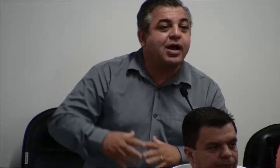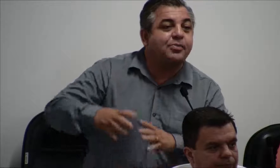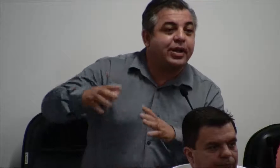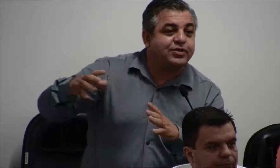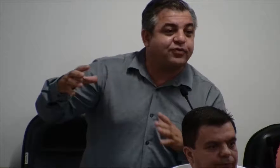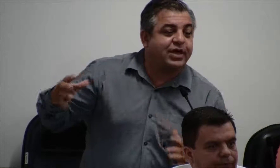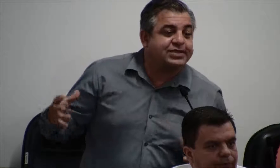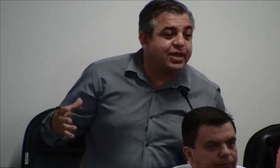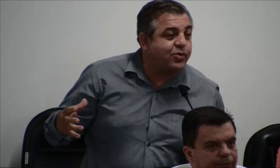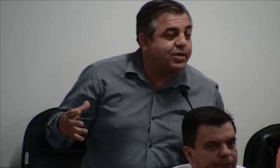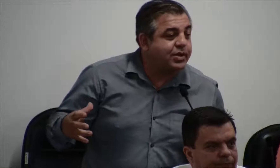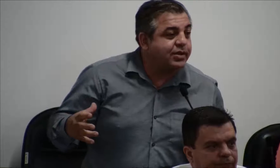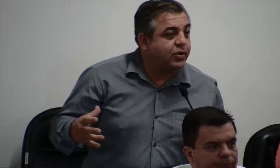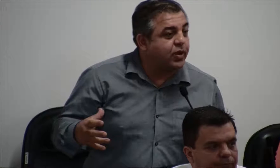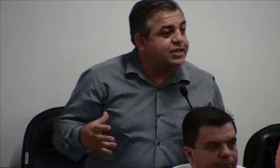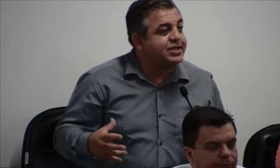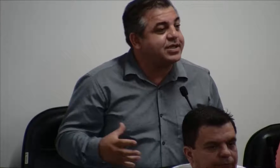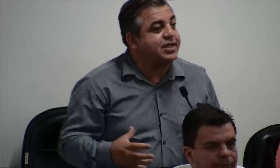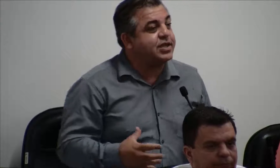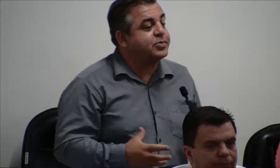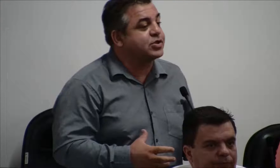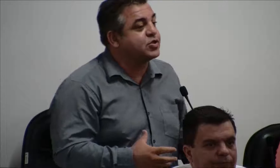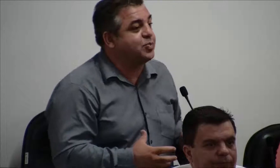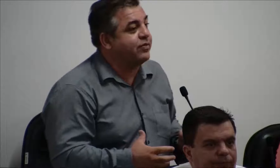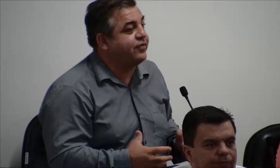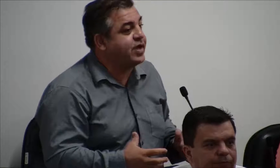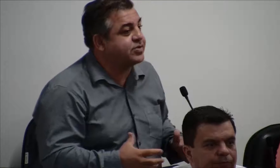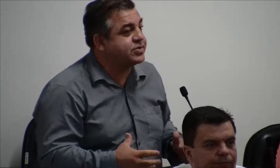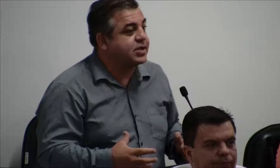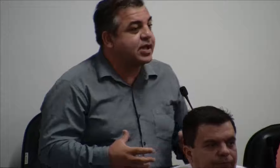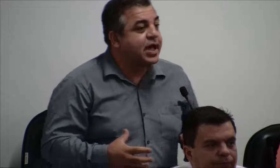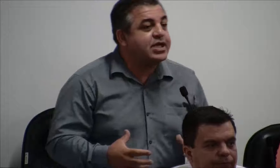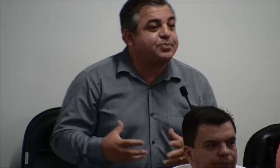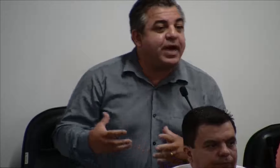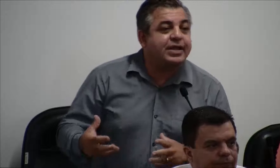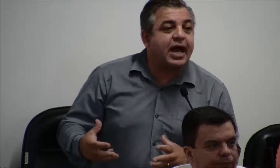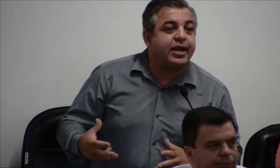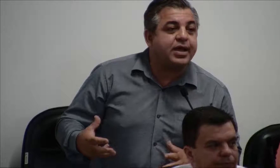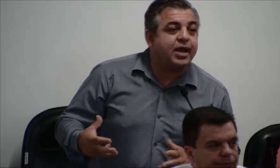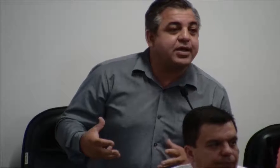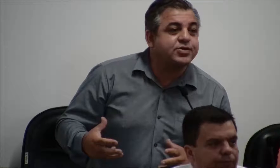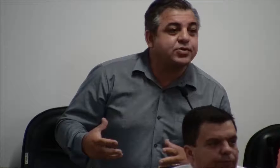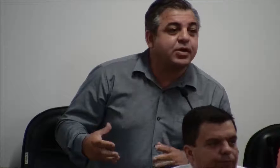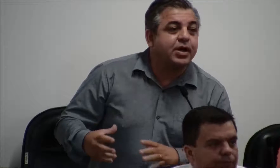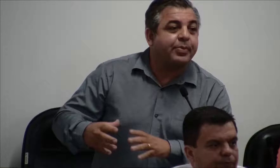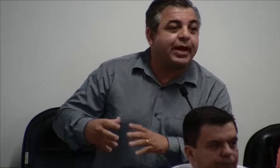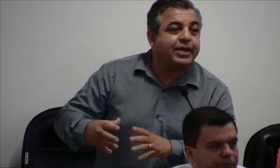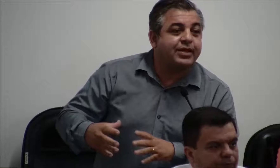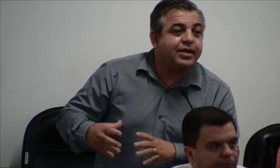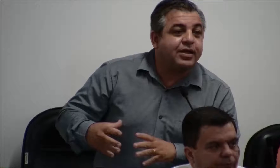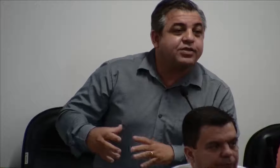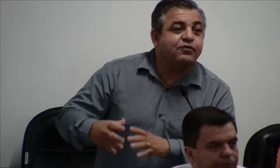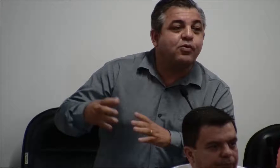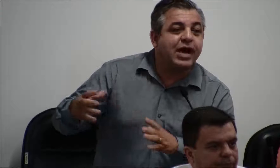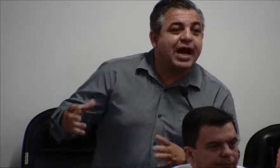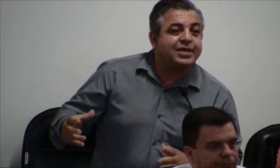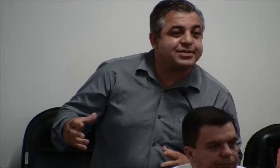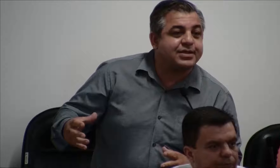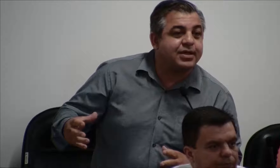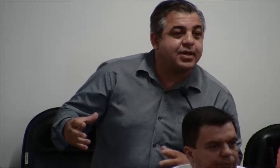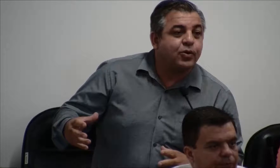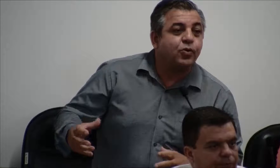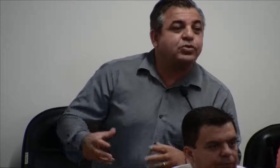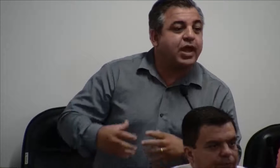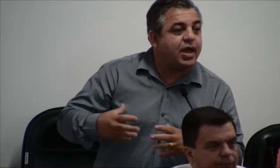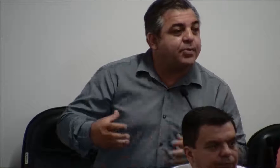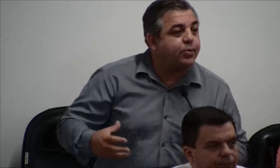uma ampla divulgação. Então, nós entendíamos que os prefeitos respeitariam isso para que